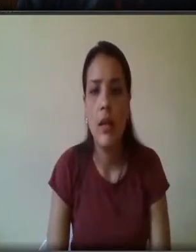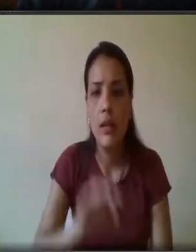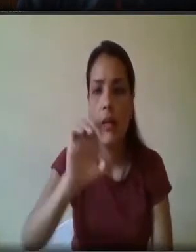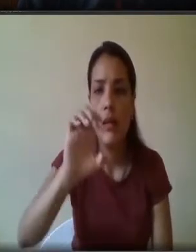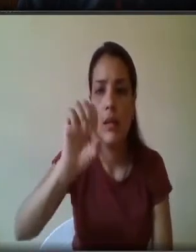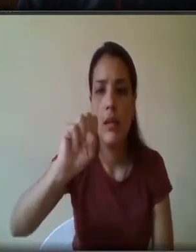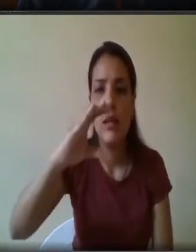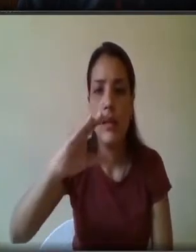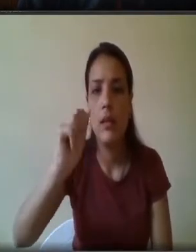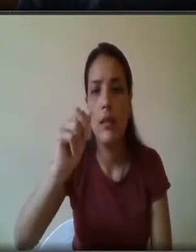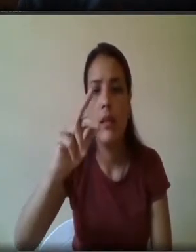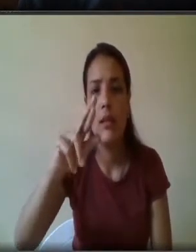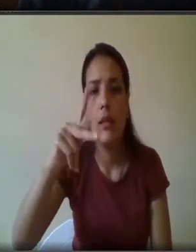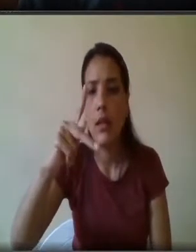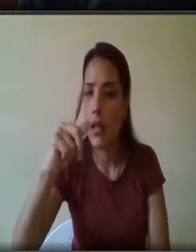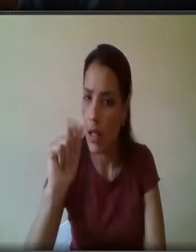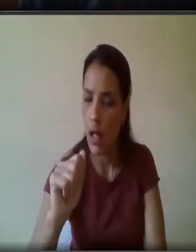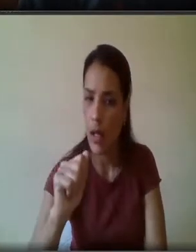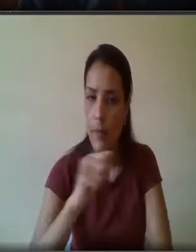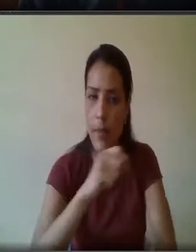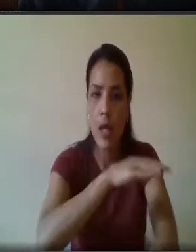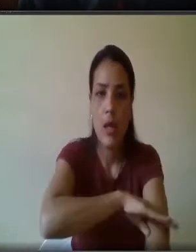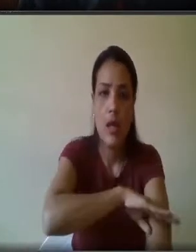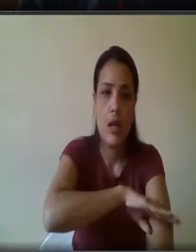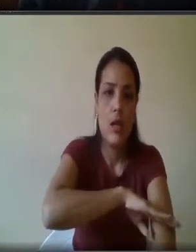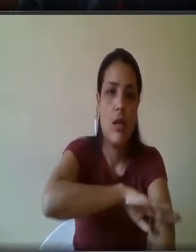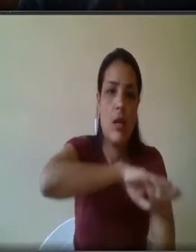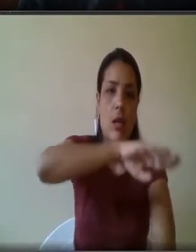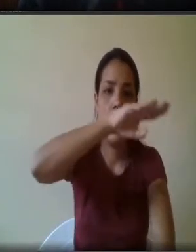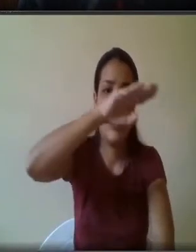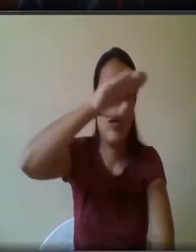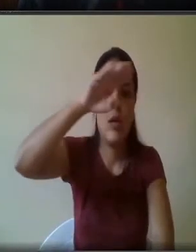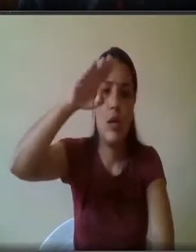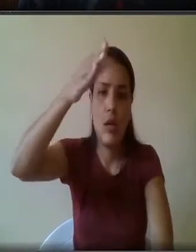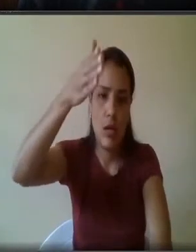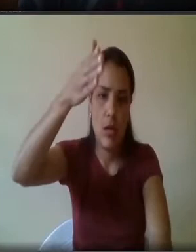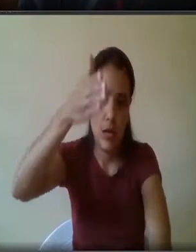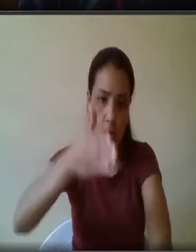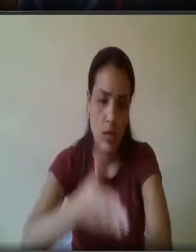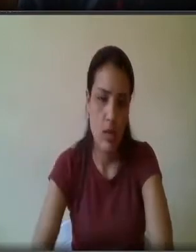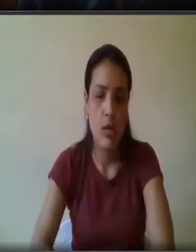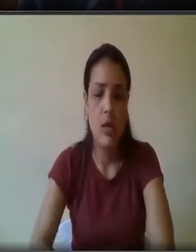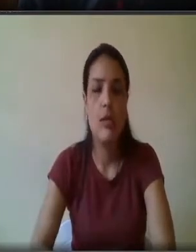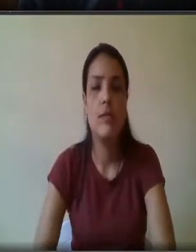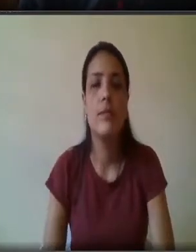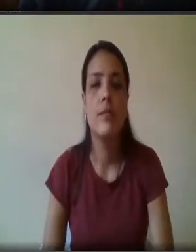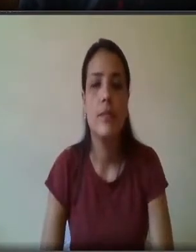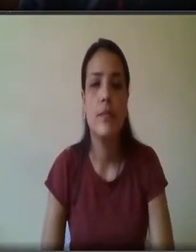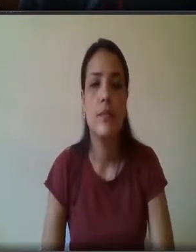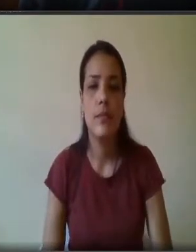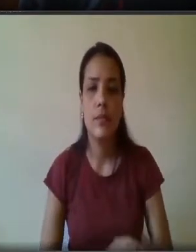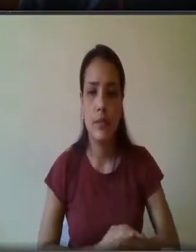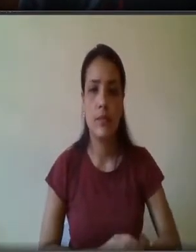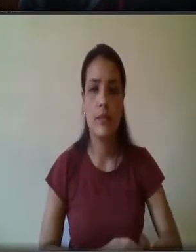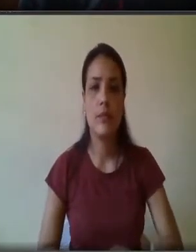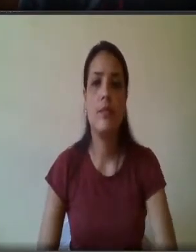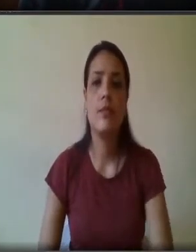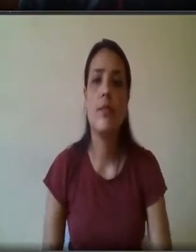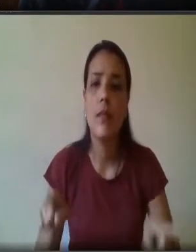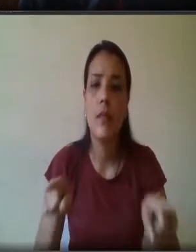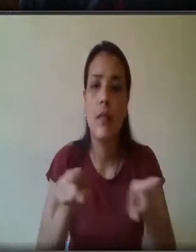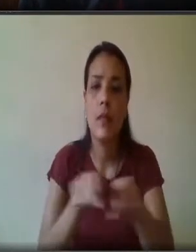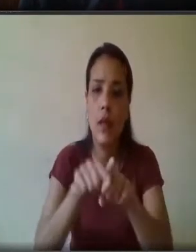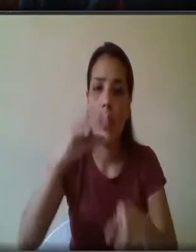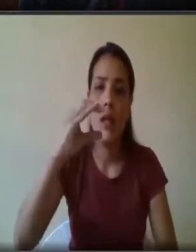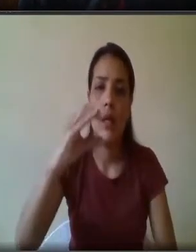estão vendo uma parte íngreme aqui, e essa descida aqui, essa escarpa. Cuesta, que ela é mais